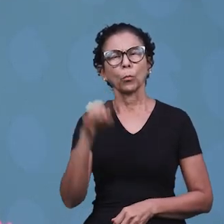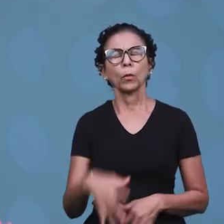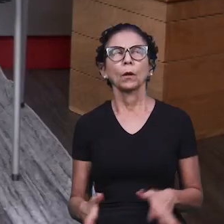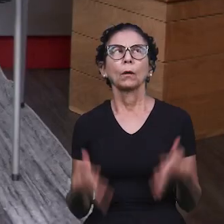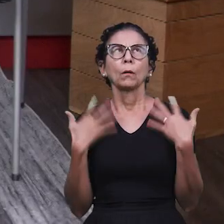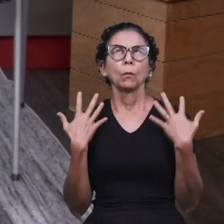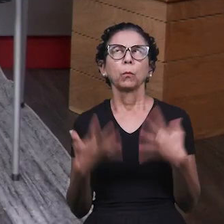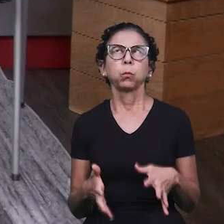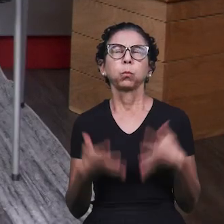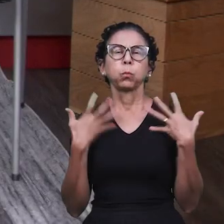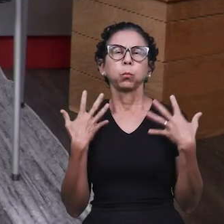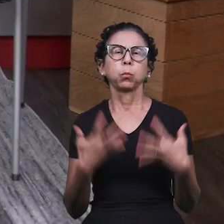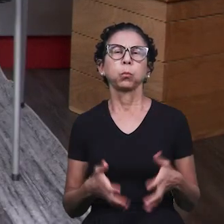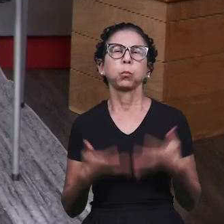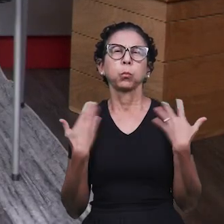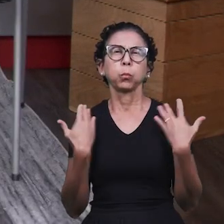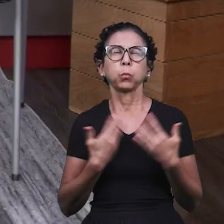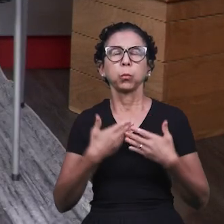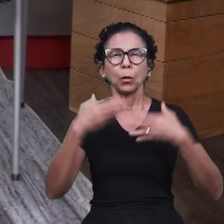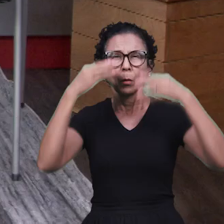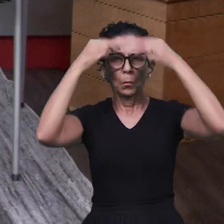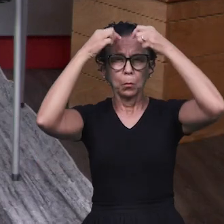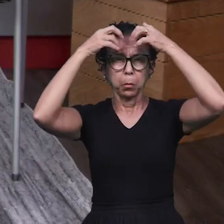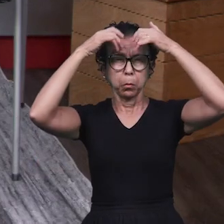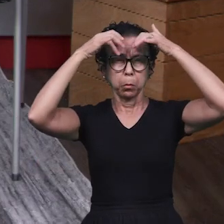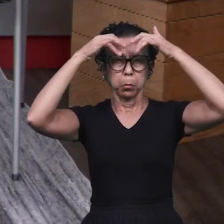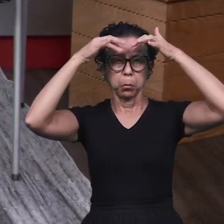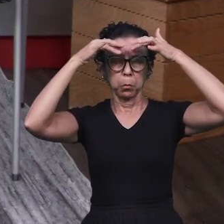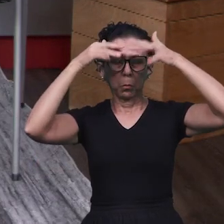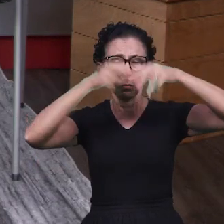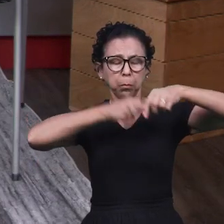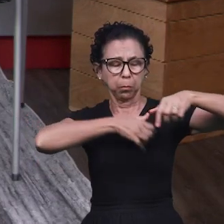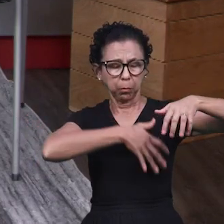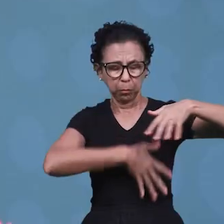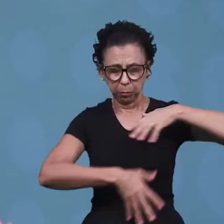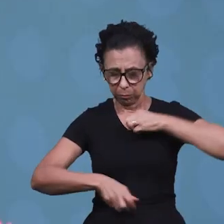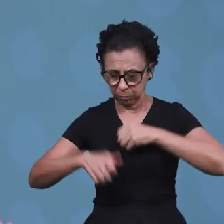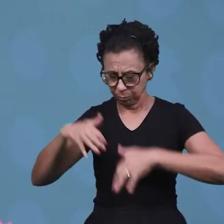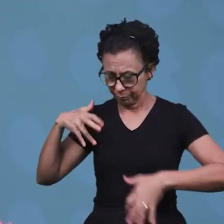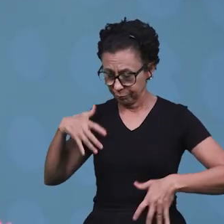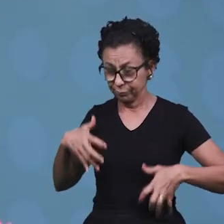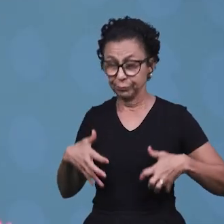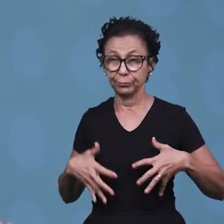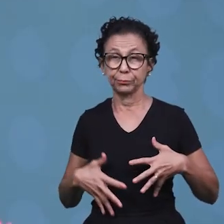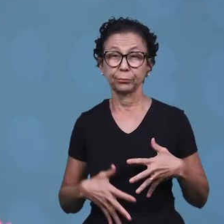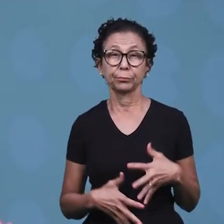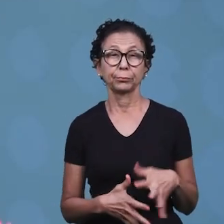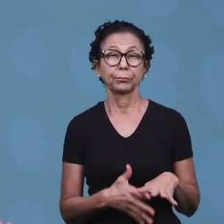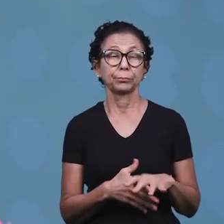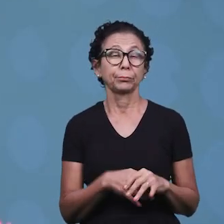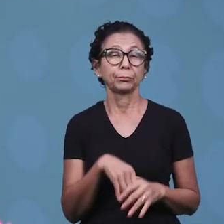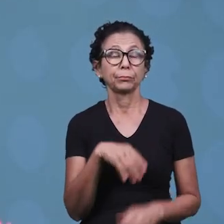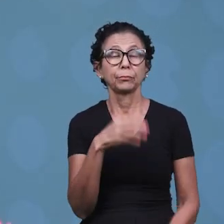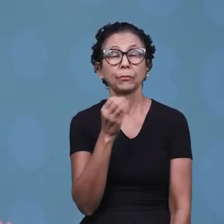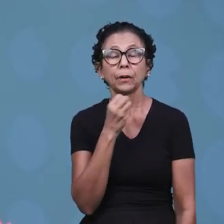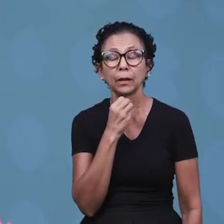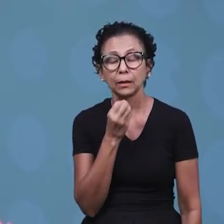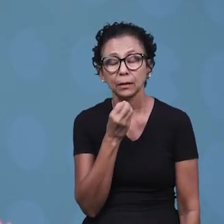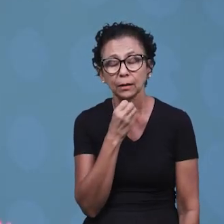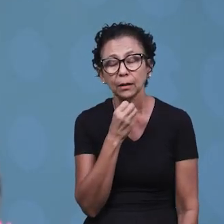fogachos, aquele suor excessivo, transpiração excessiva, a diminuição da energia,